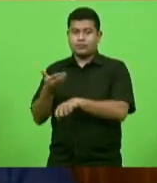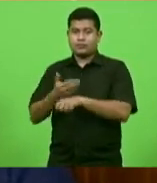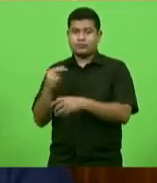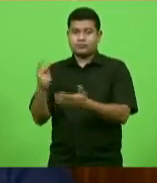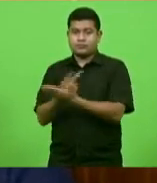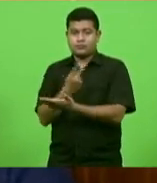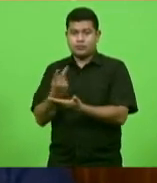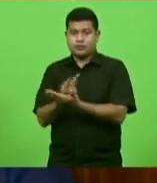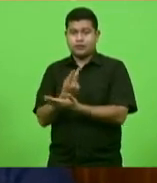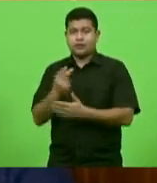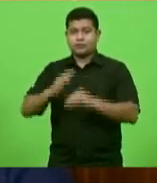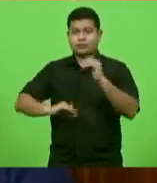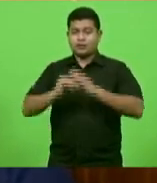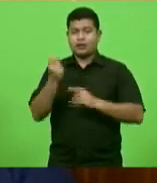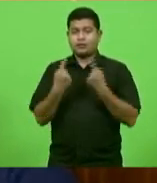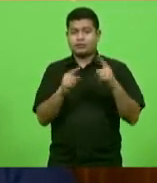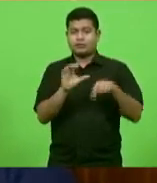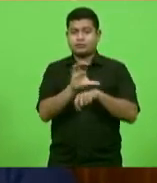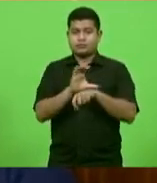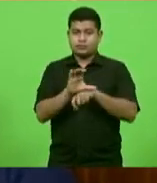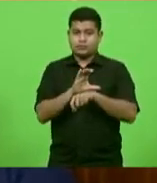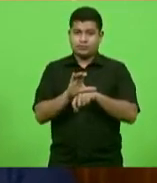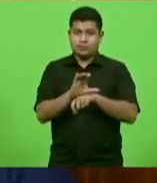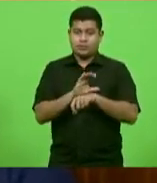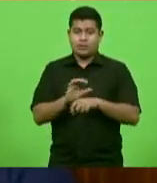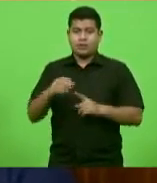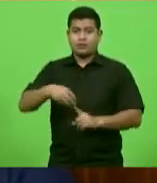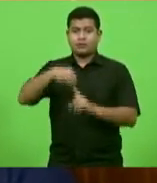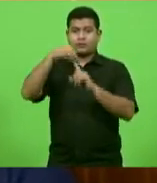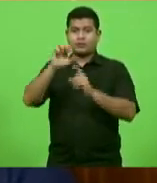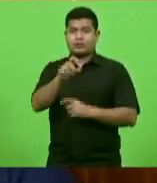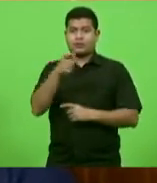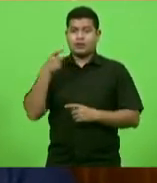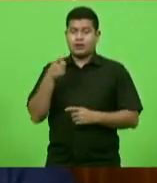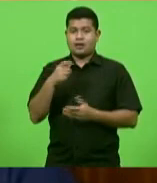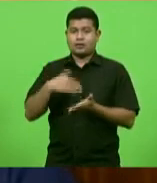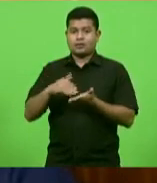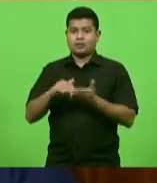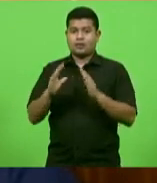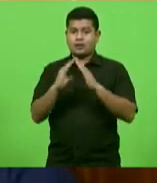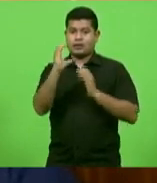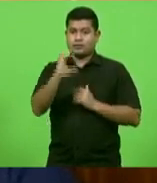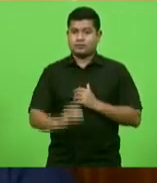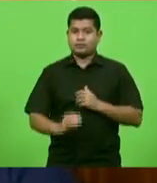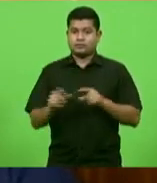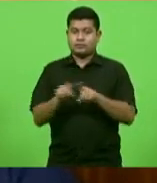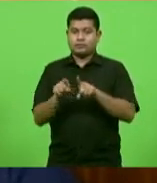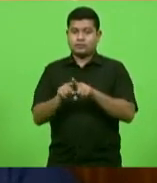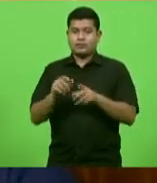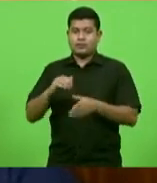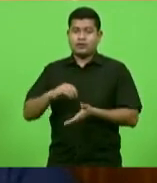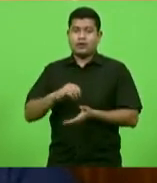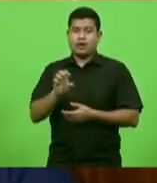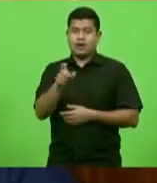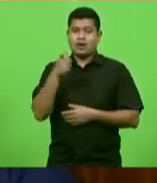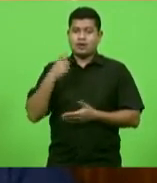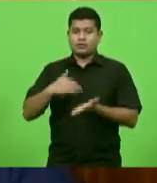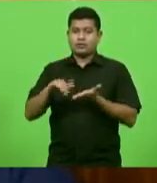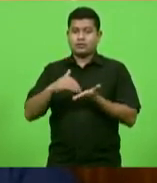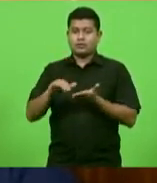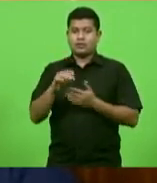atos contrários à Constituição, com destaque para o ex-secretário da Casa Civil e o ex-secretário de